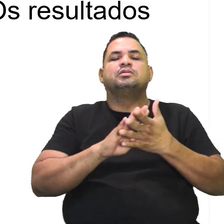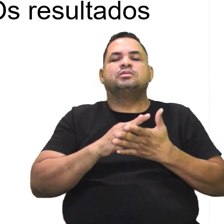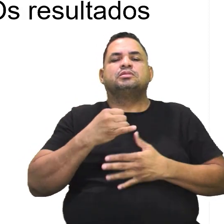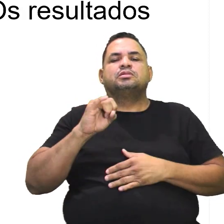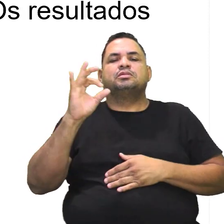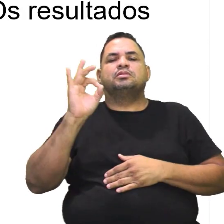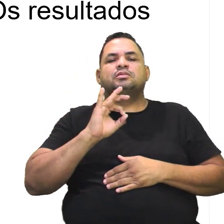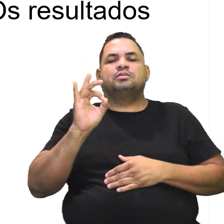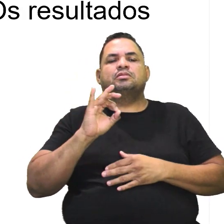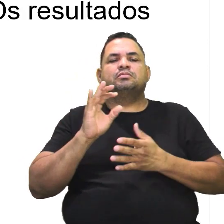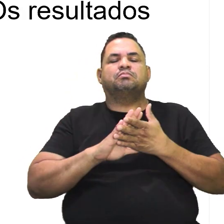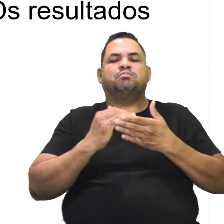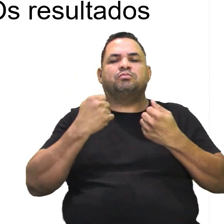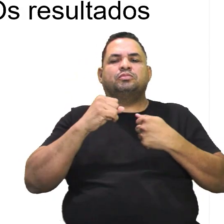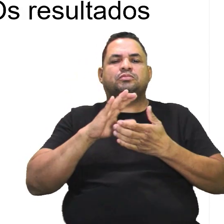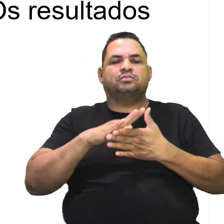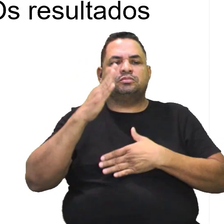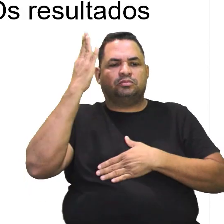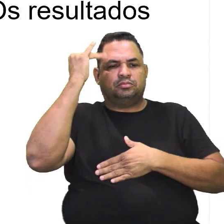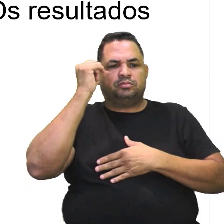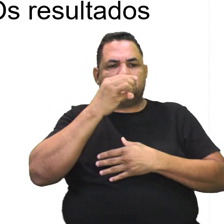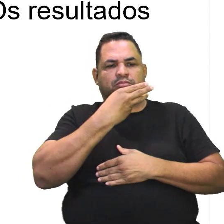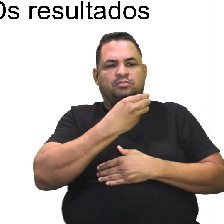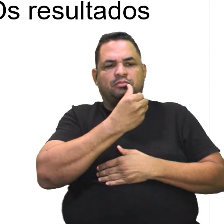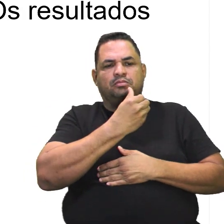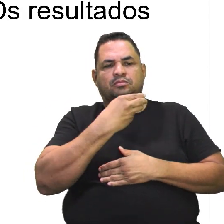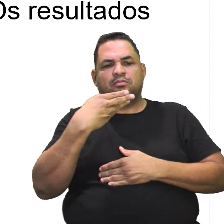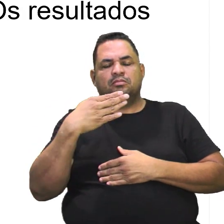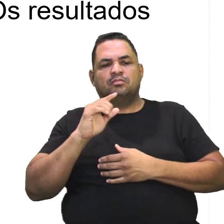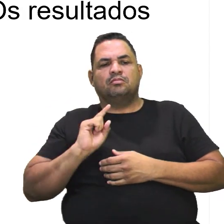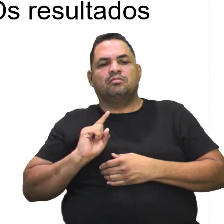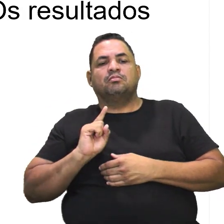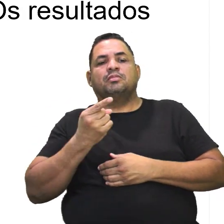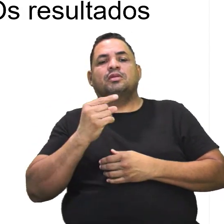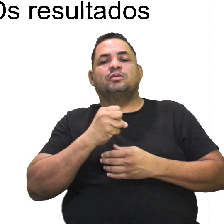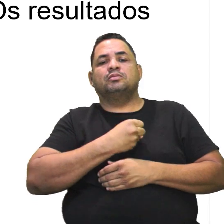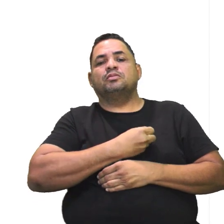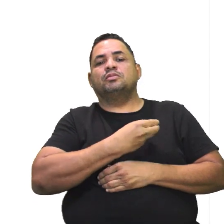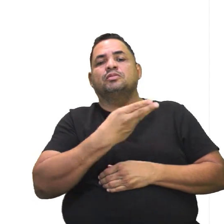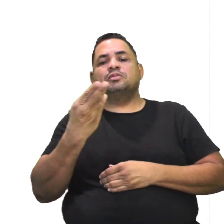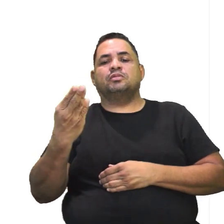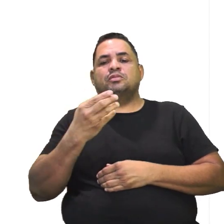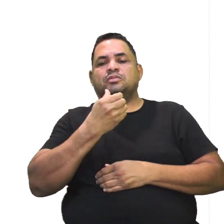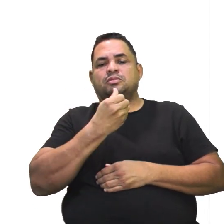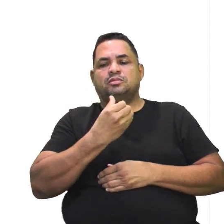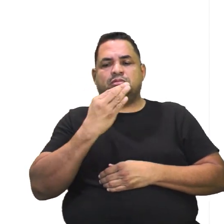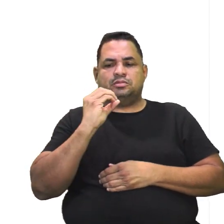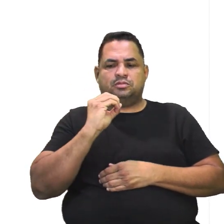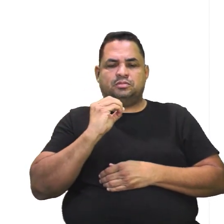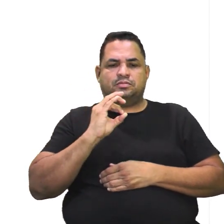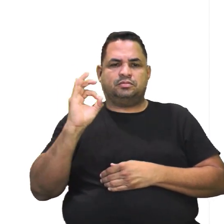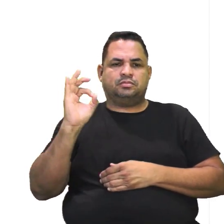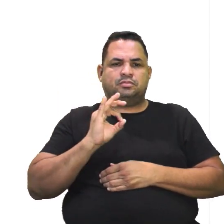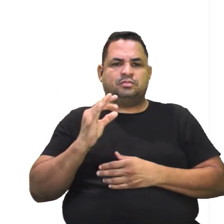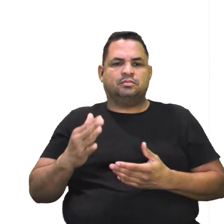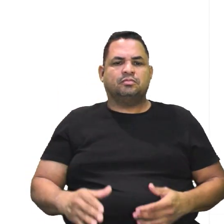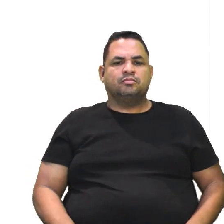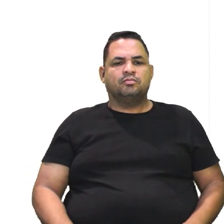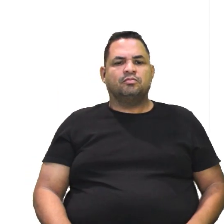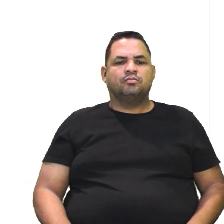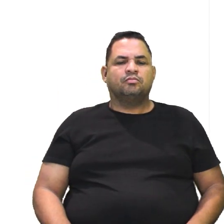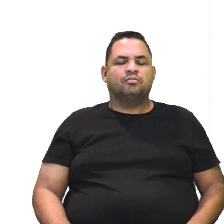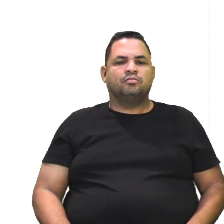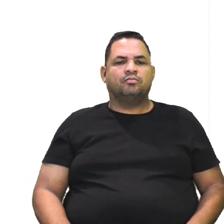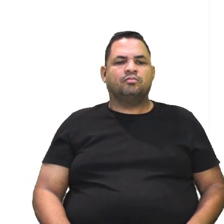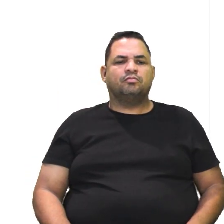é porcentagem, eu posso saber com relação aos 363 mil, quanto vale 60%. Isso. Né? Vamos então